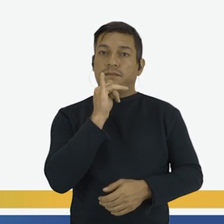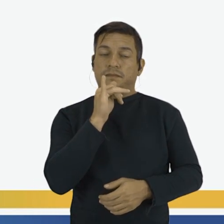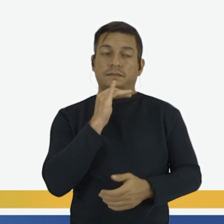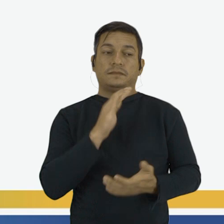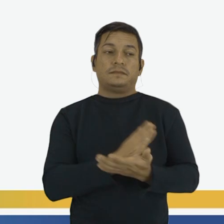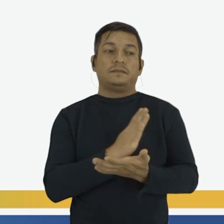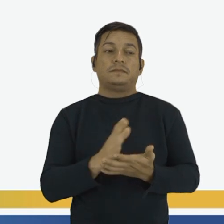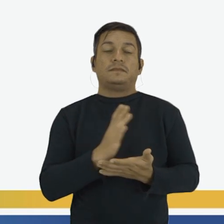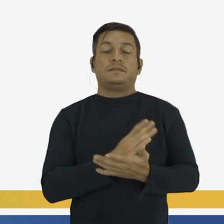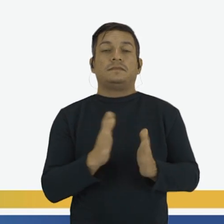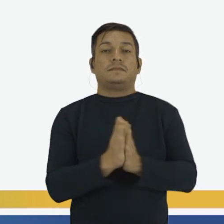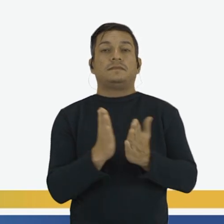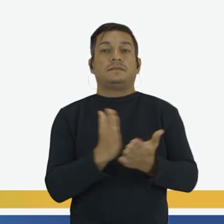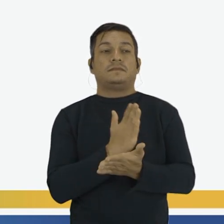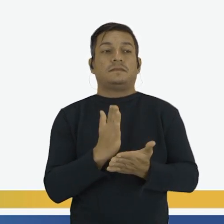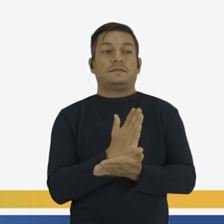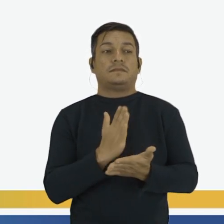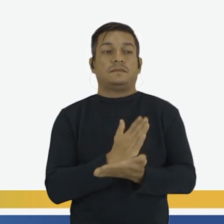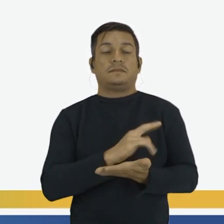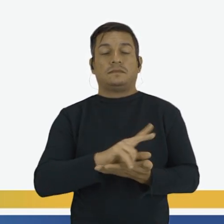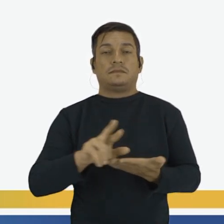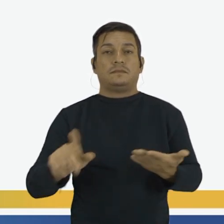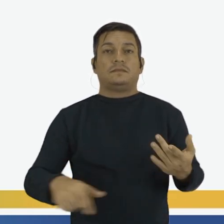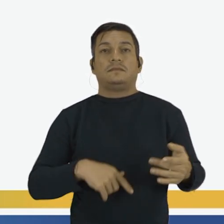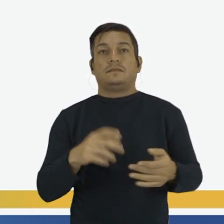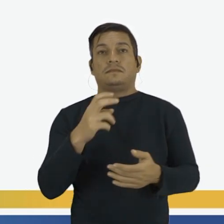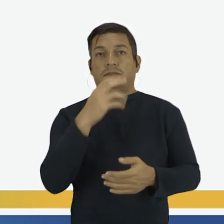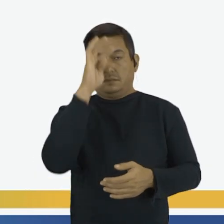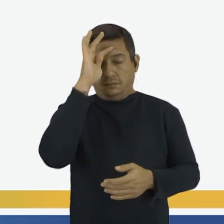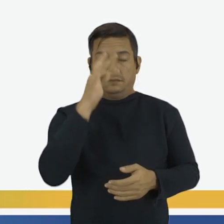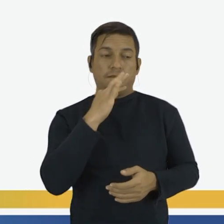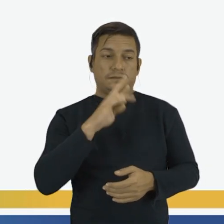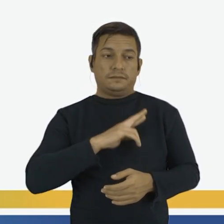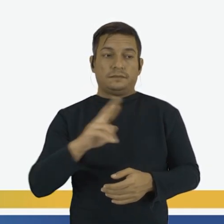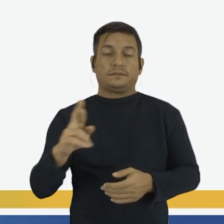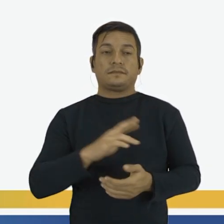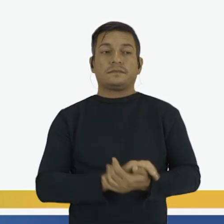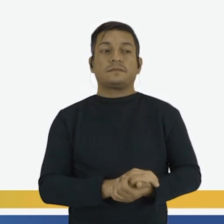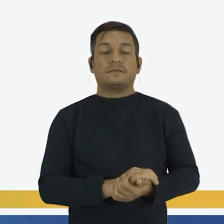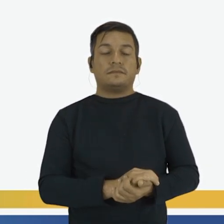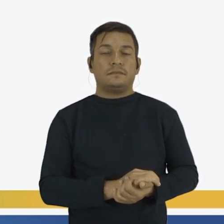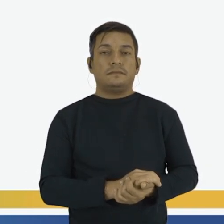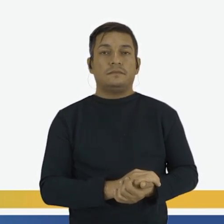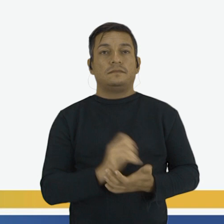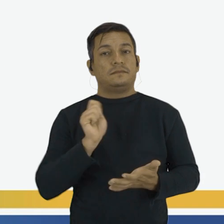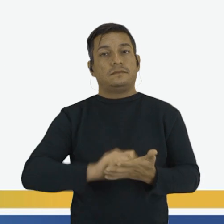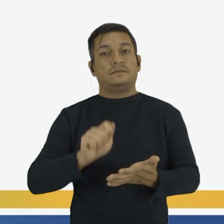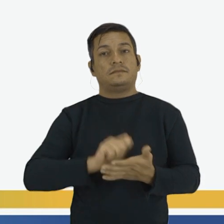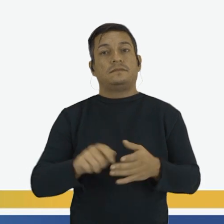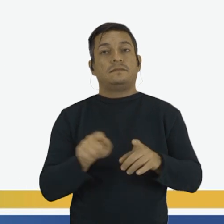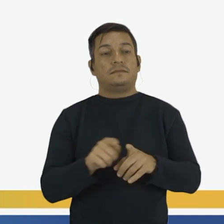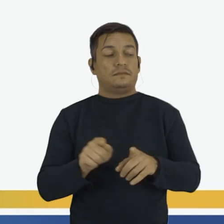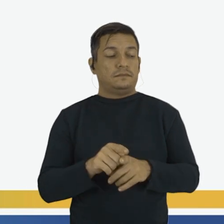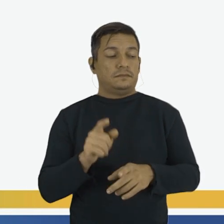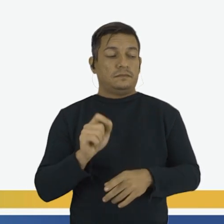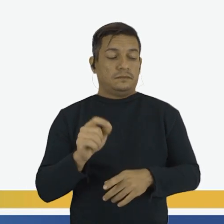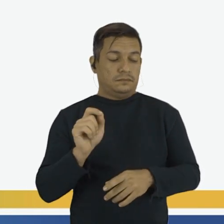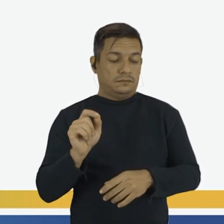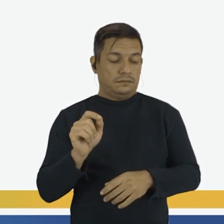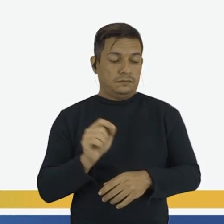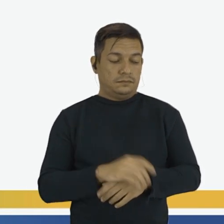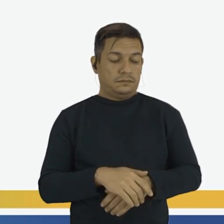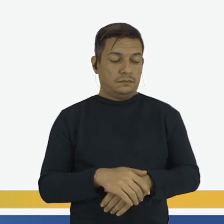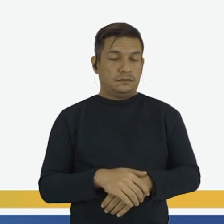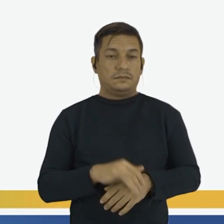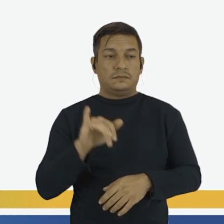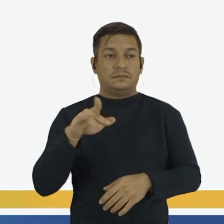alguns livros escritos de variadas tradições religiosas, tá? As tradições escritas de variadas tradições são elas.